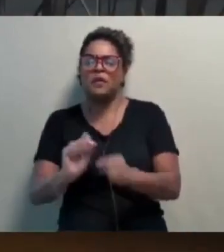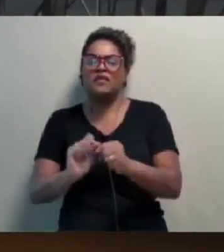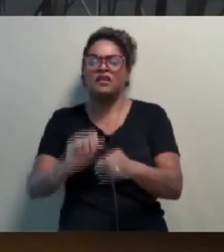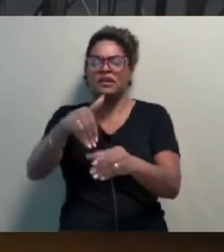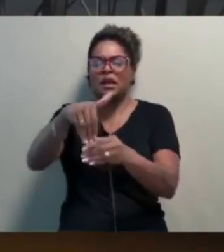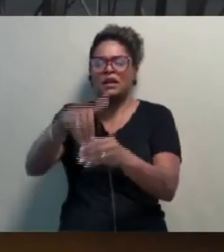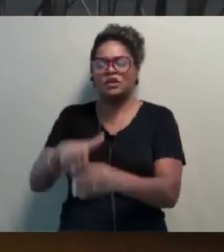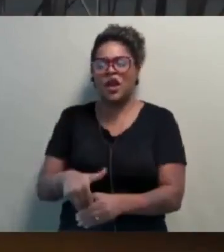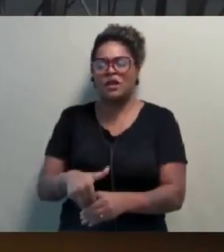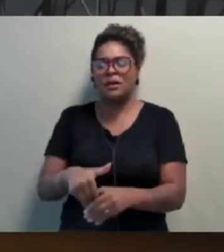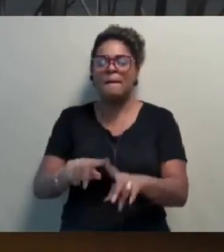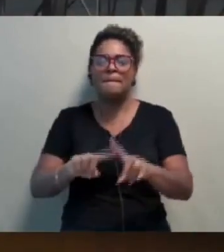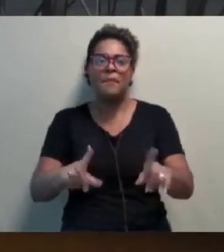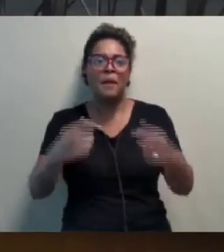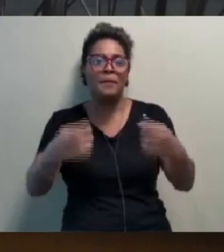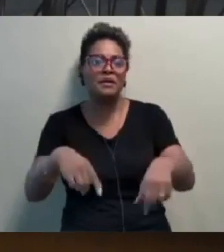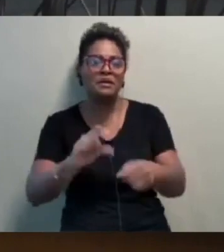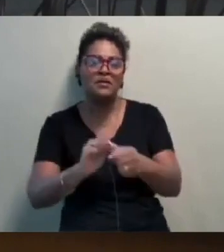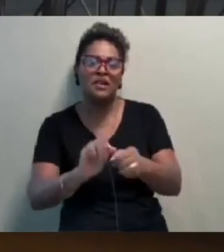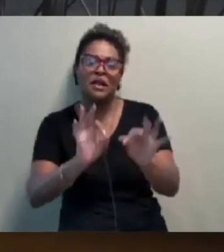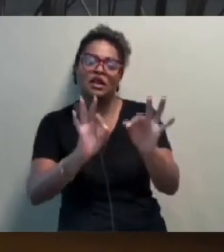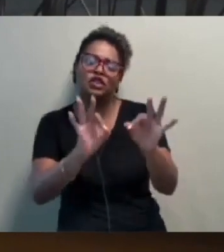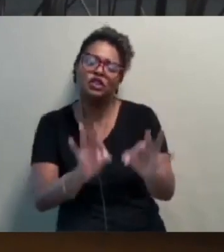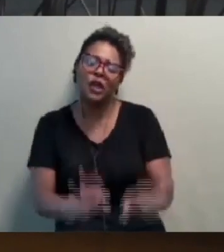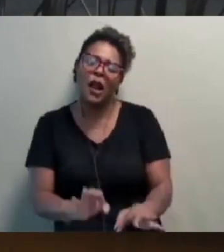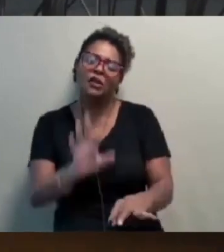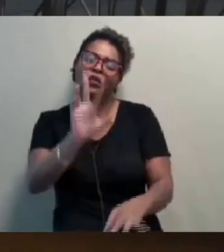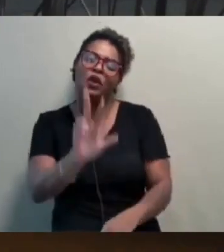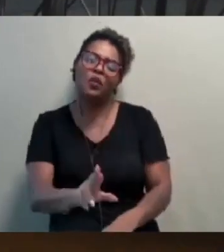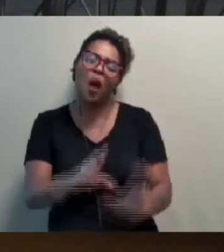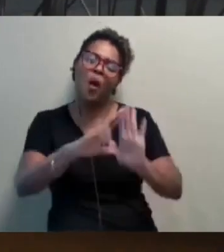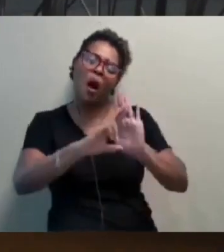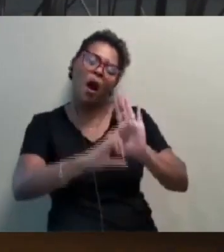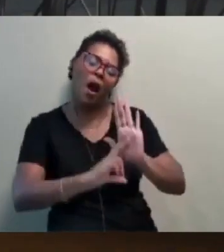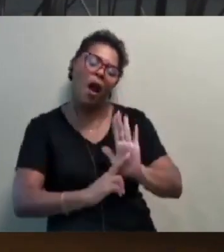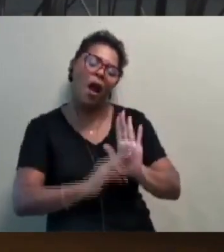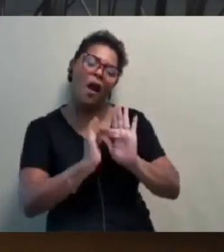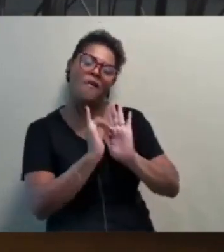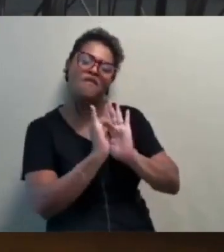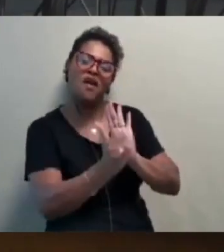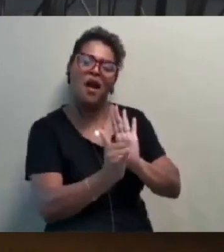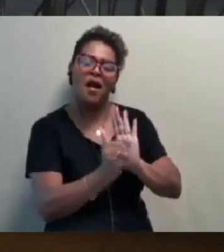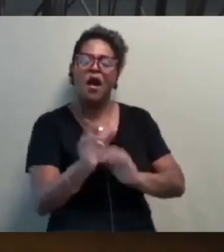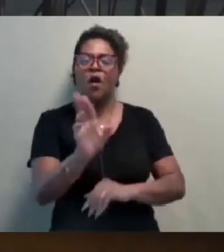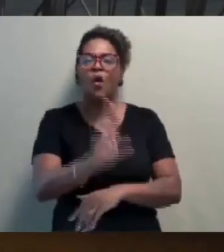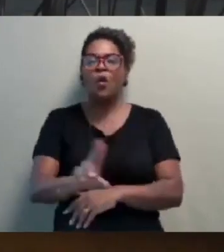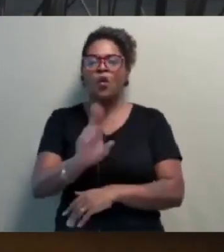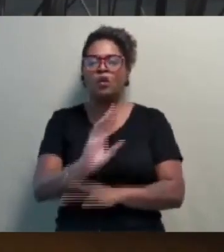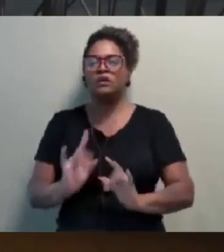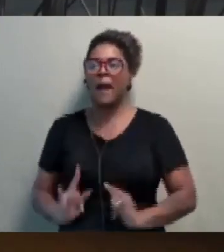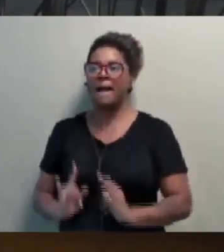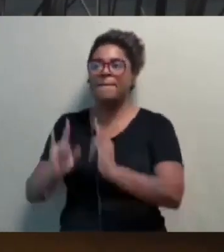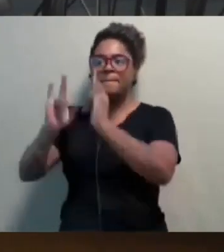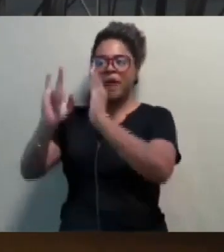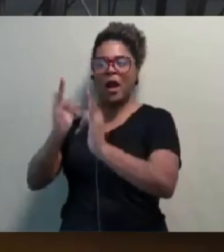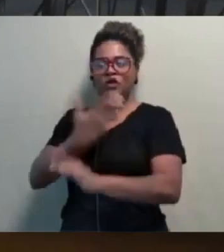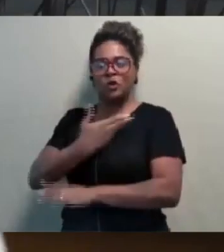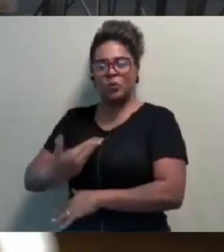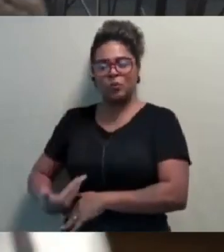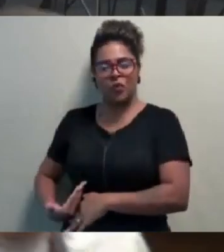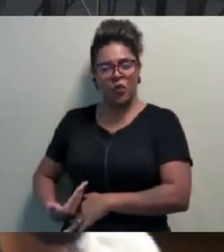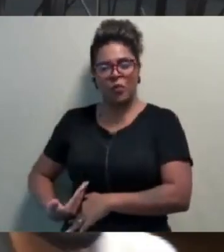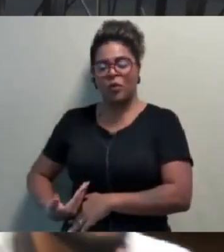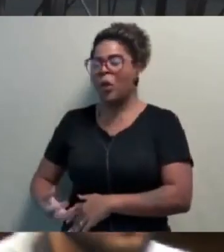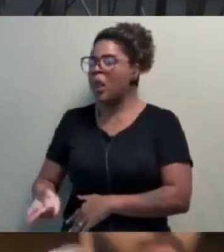direitinho. Tem que fazer conforme manda o figurino. E a utilização de prédios públicos é vedada para esse tipo de ação